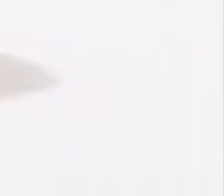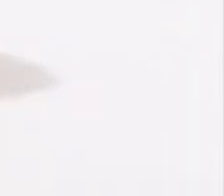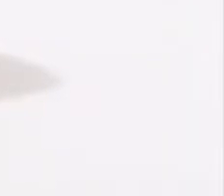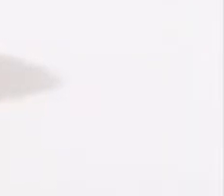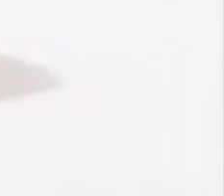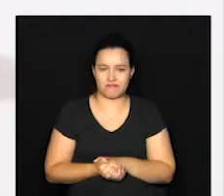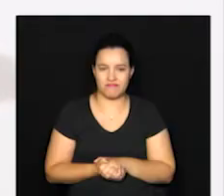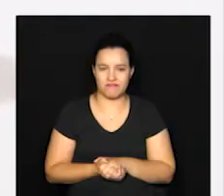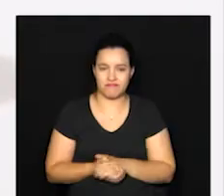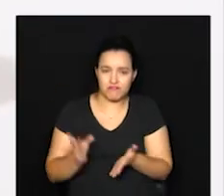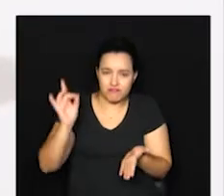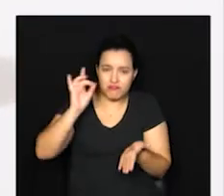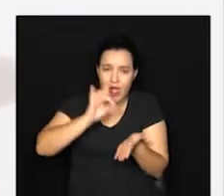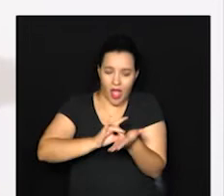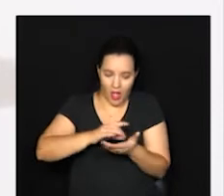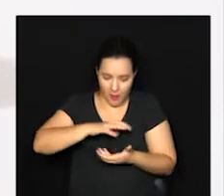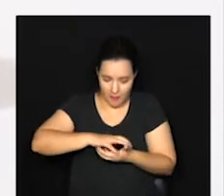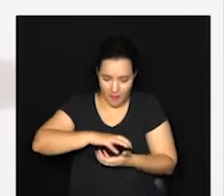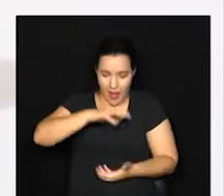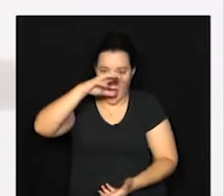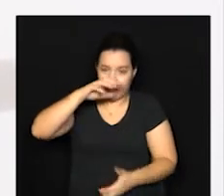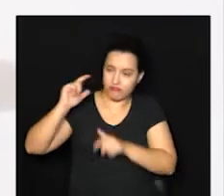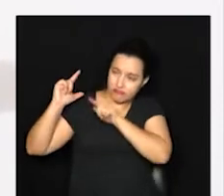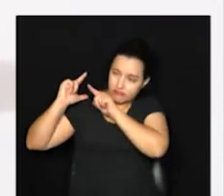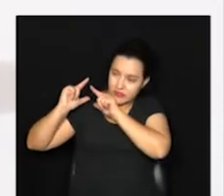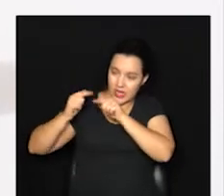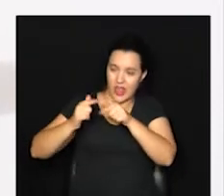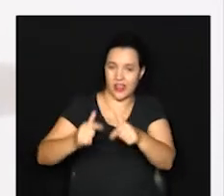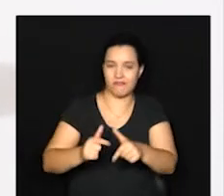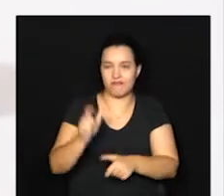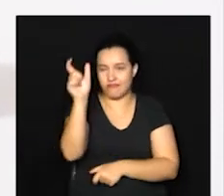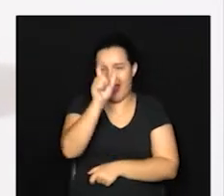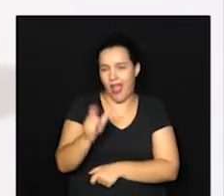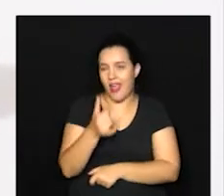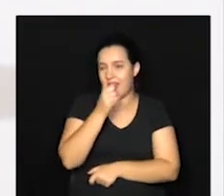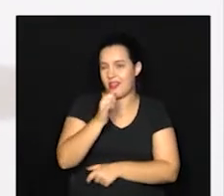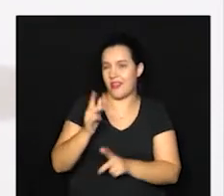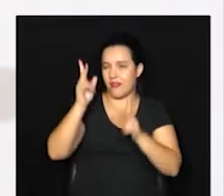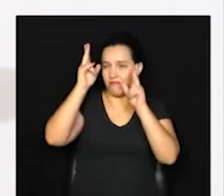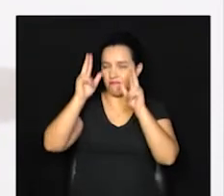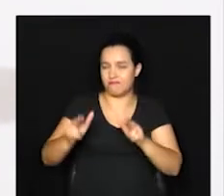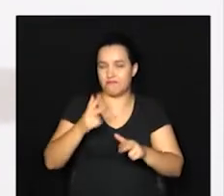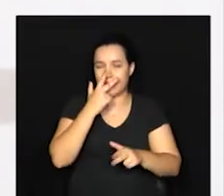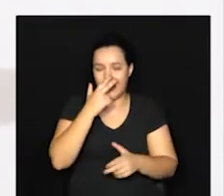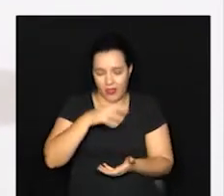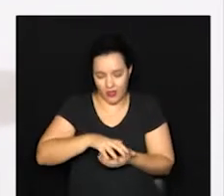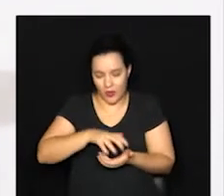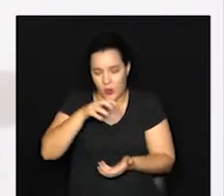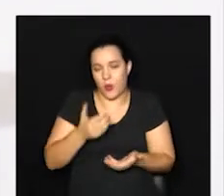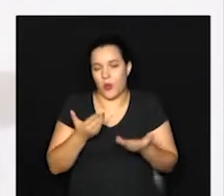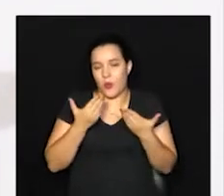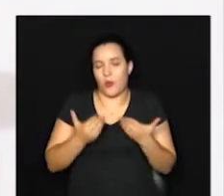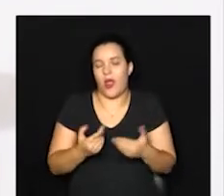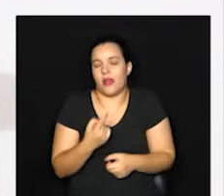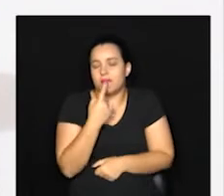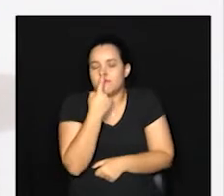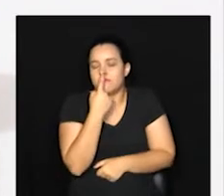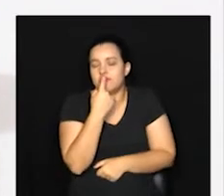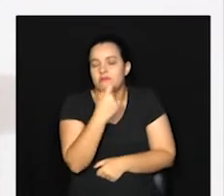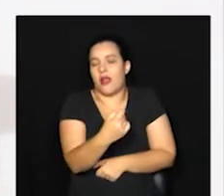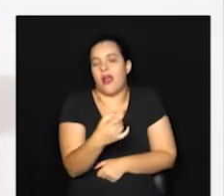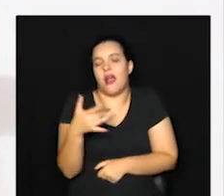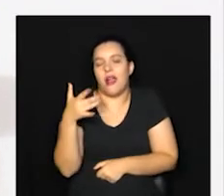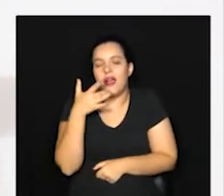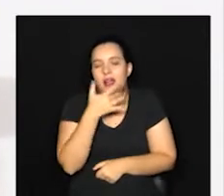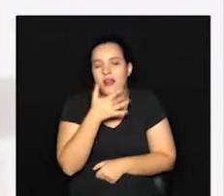legittimo panettone italiano. Textura da massa, leveza, aroma,